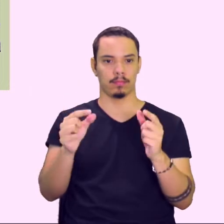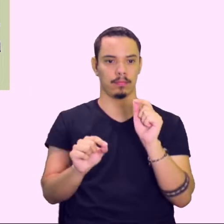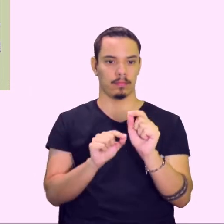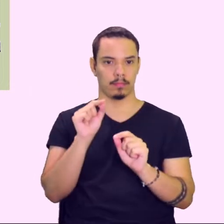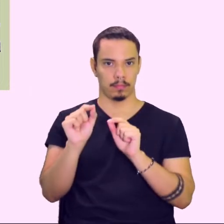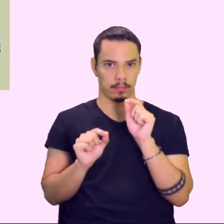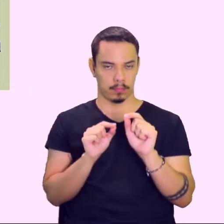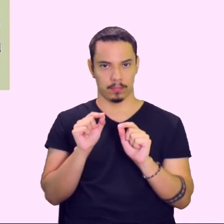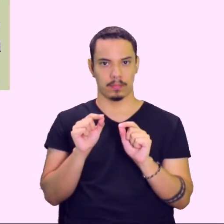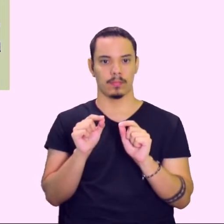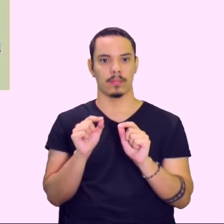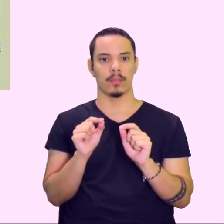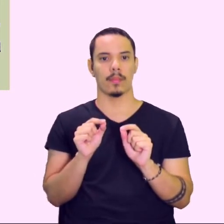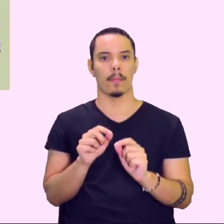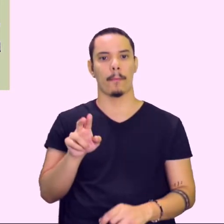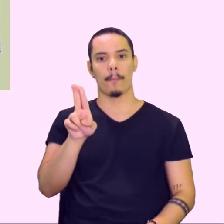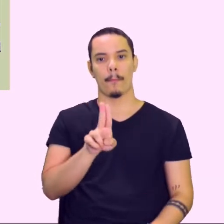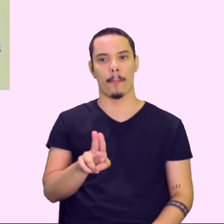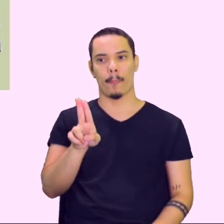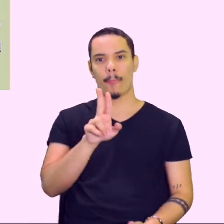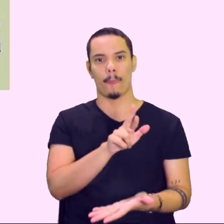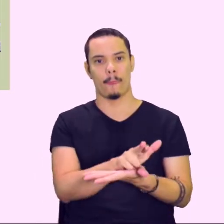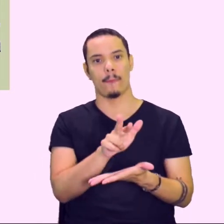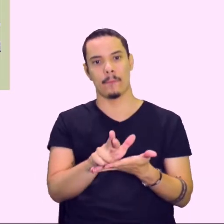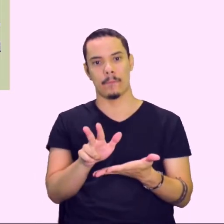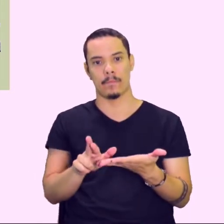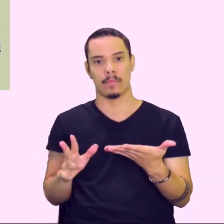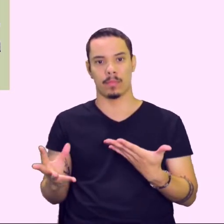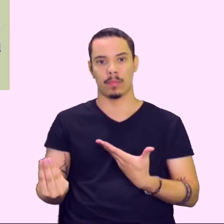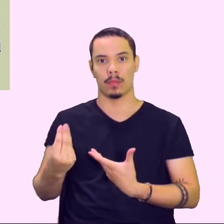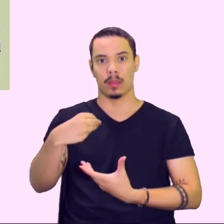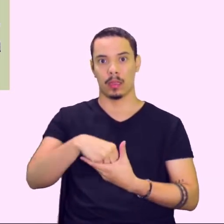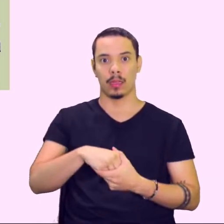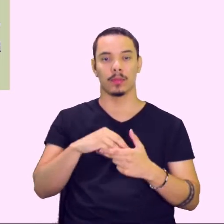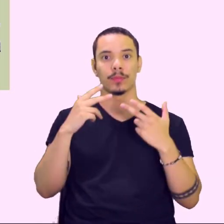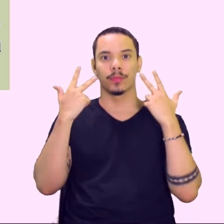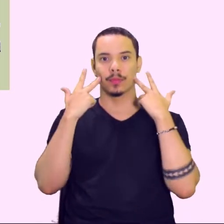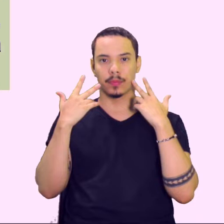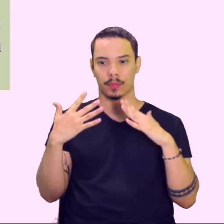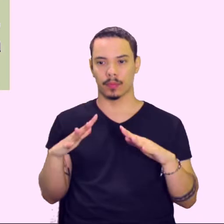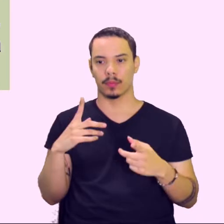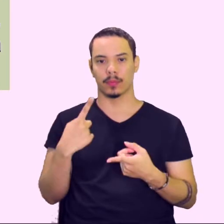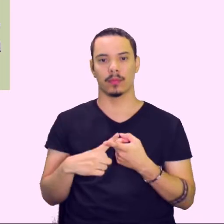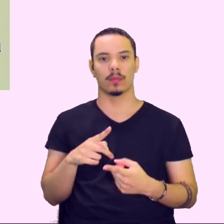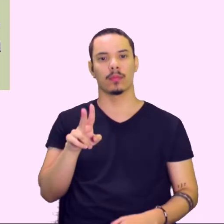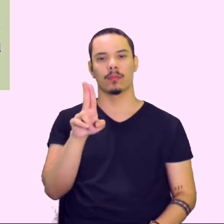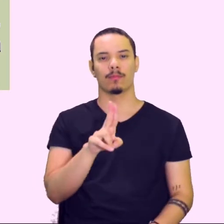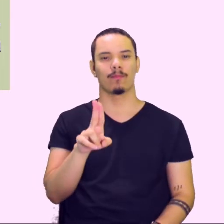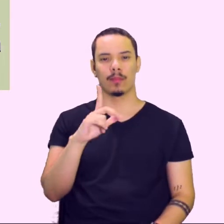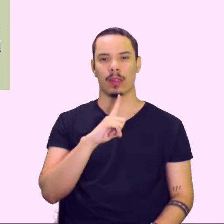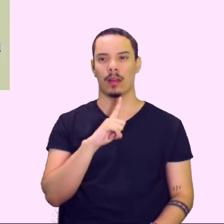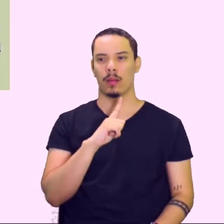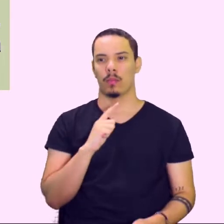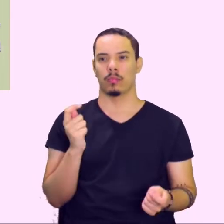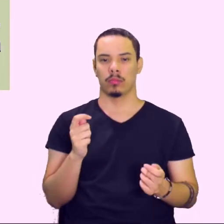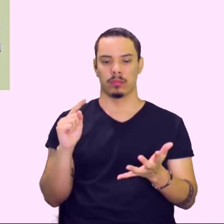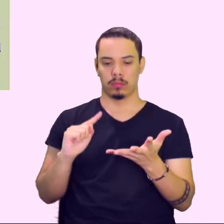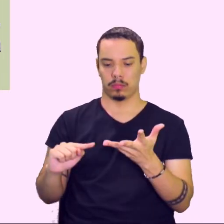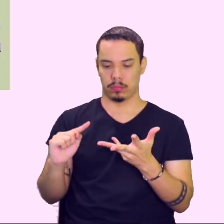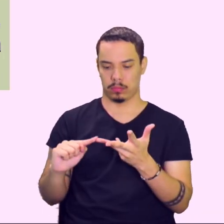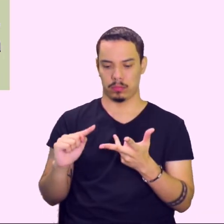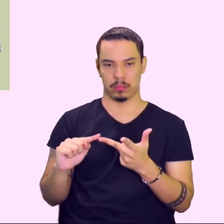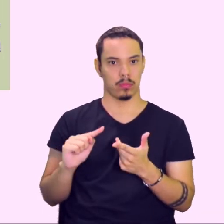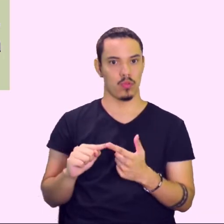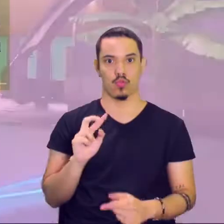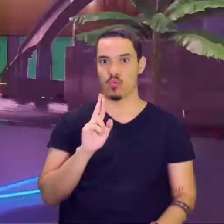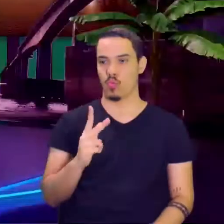Rogério, a questão do uso múltiplo dos recursos naturais, né? O uso múltiplo, ou seja, múltiplos, não é só